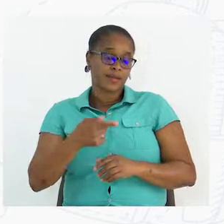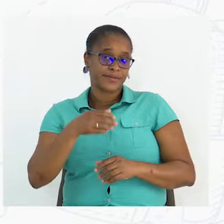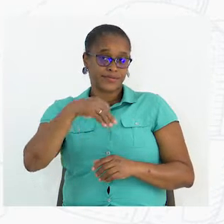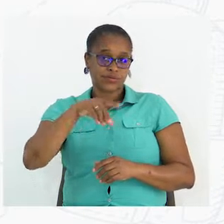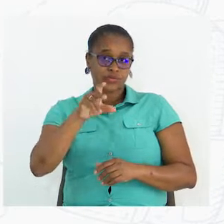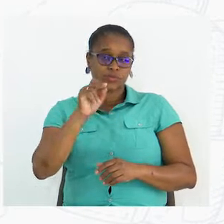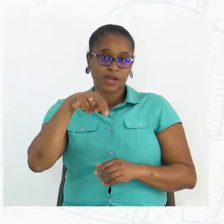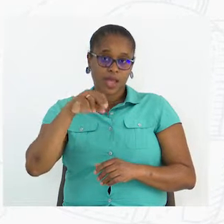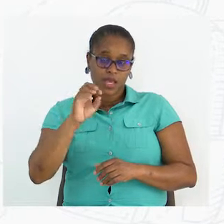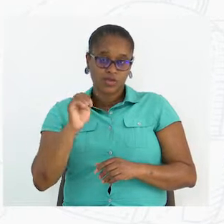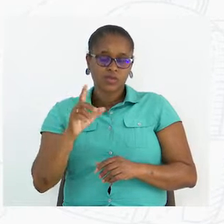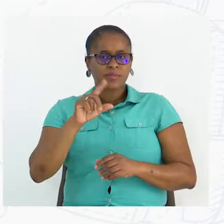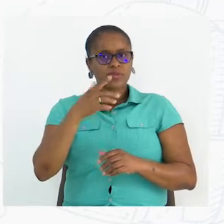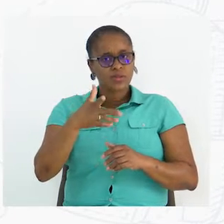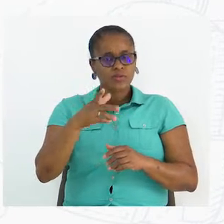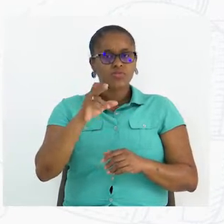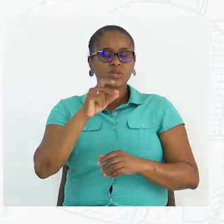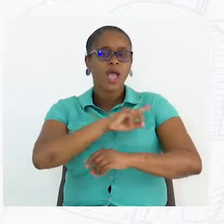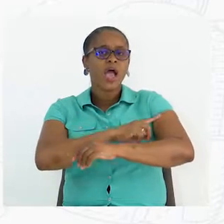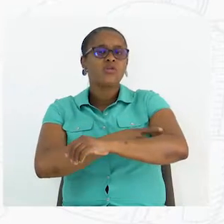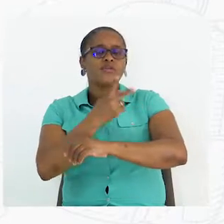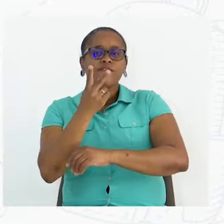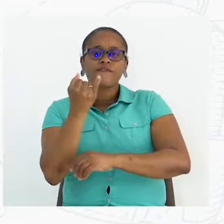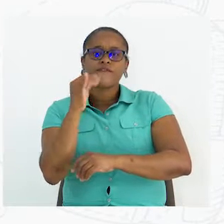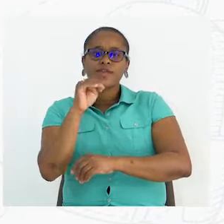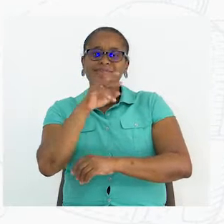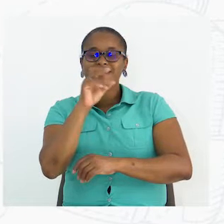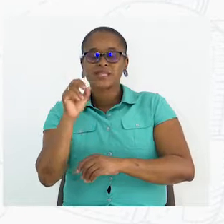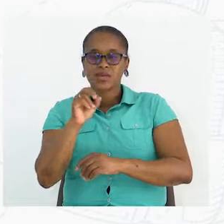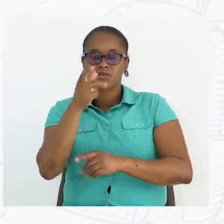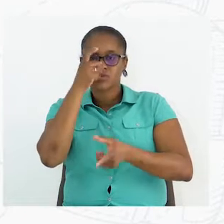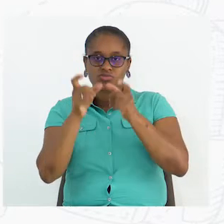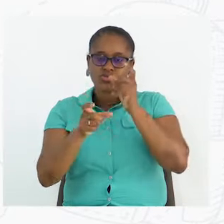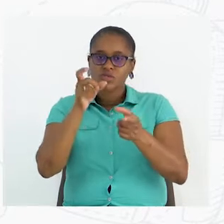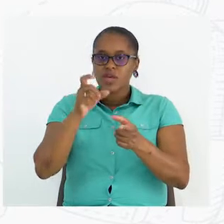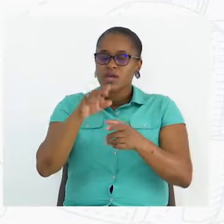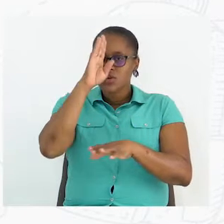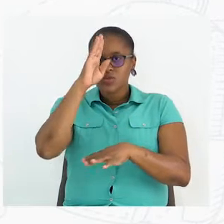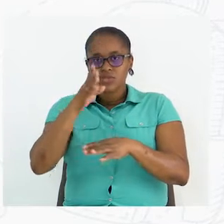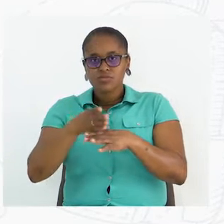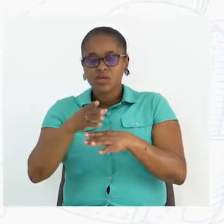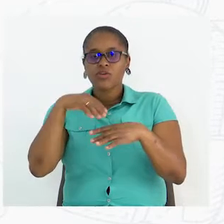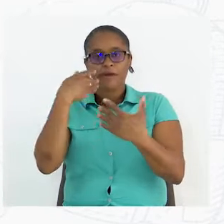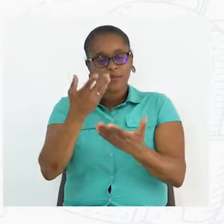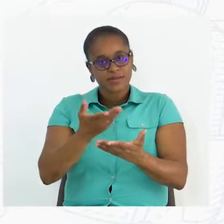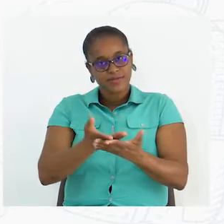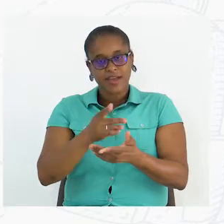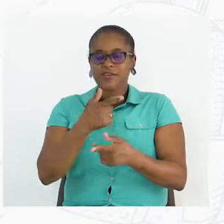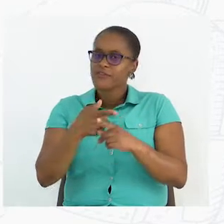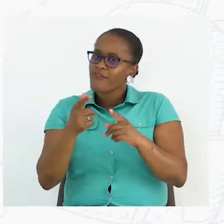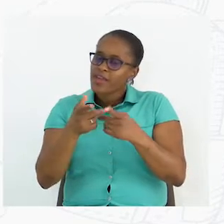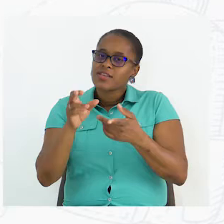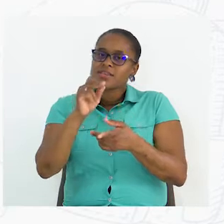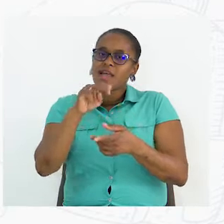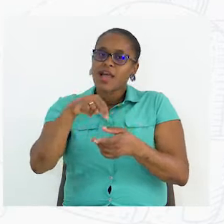planos, temos também ângulos de visão, em que as personagens e os acontecimentos são apresentados em